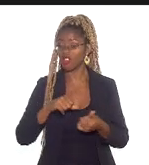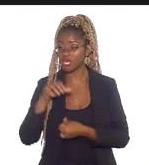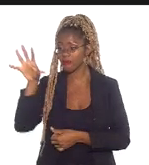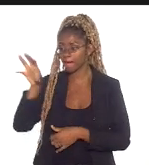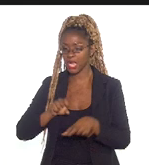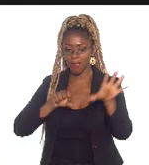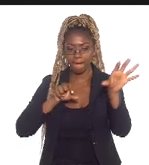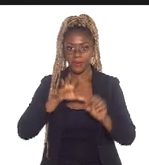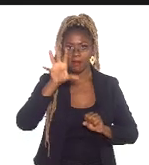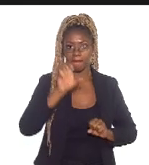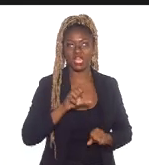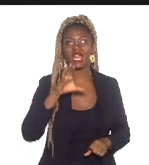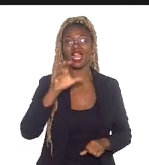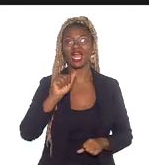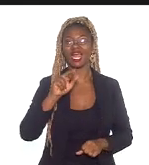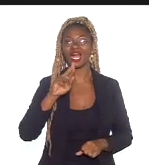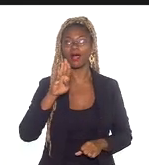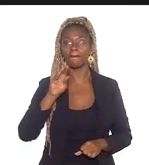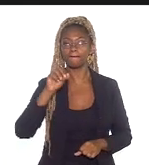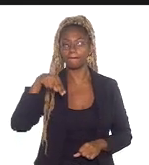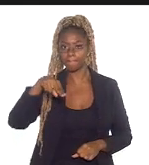carbono.